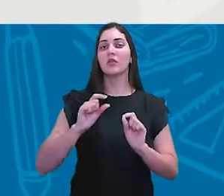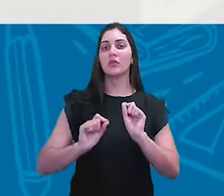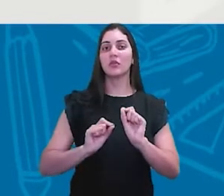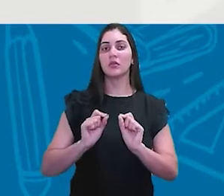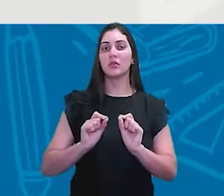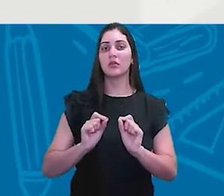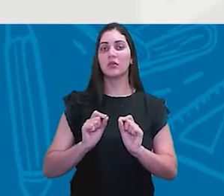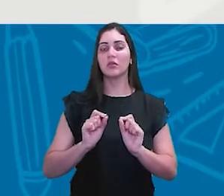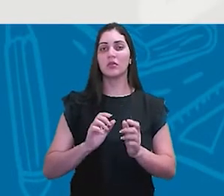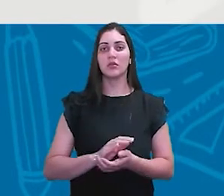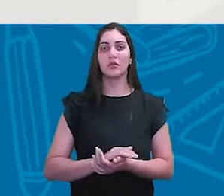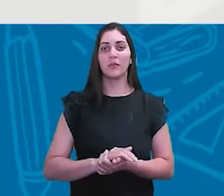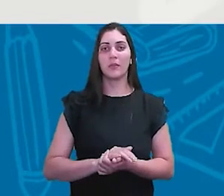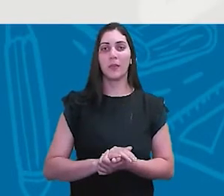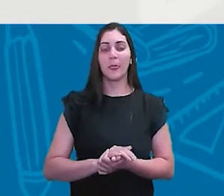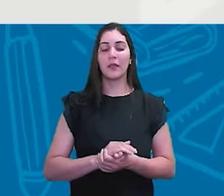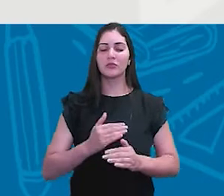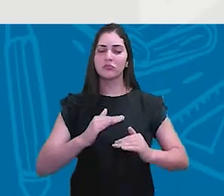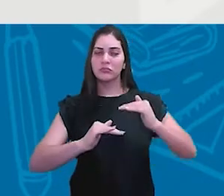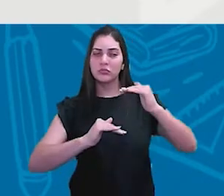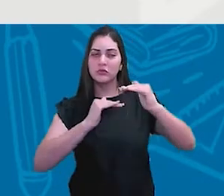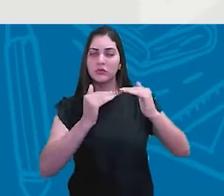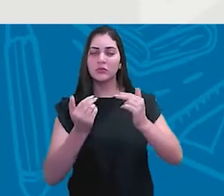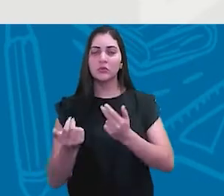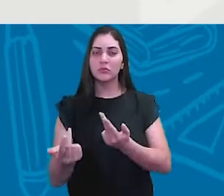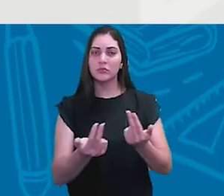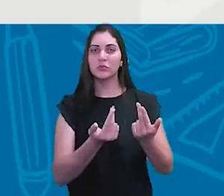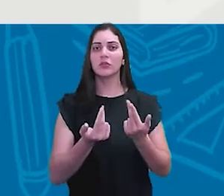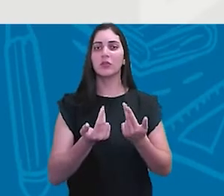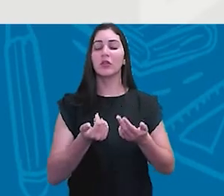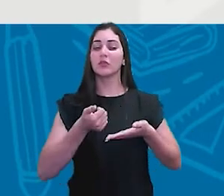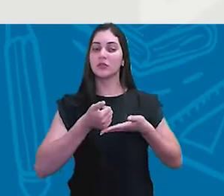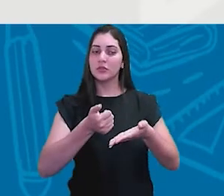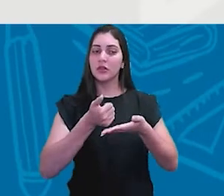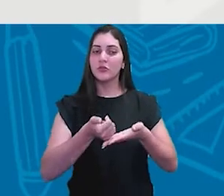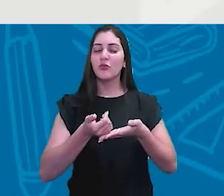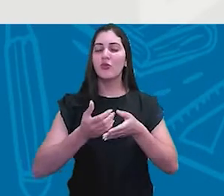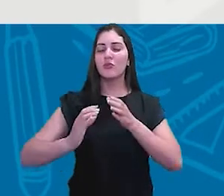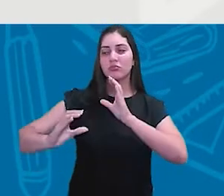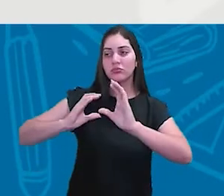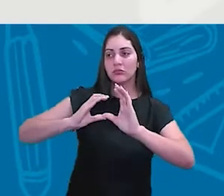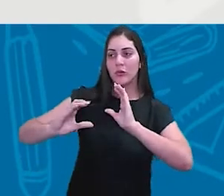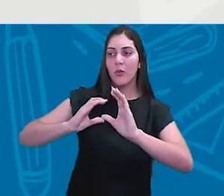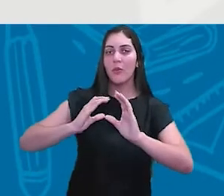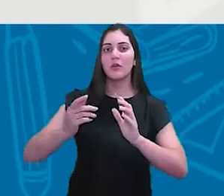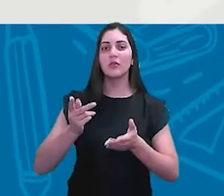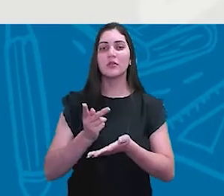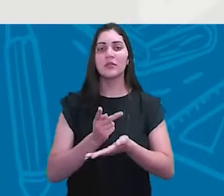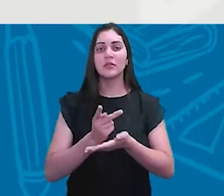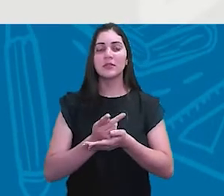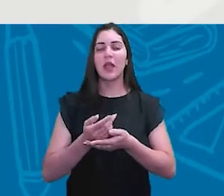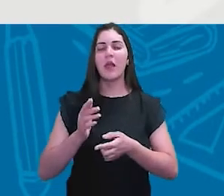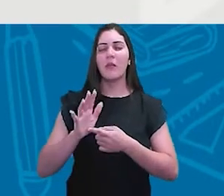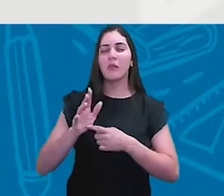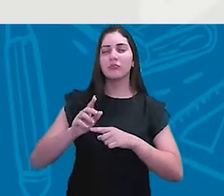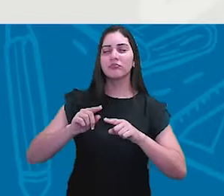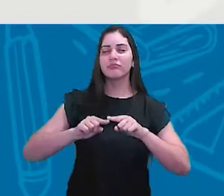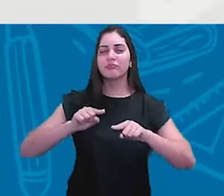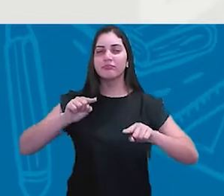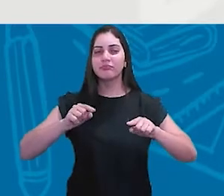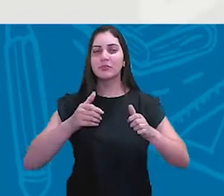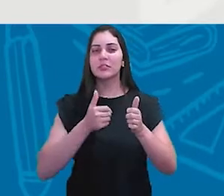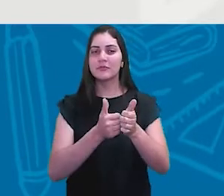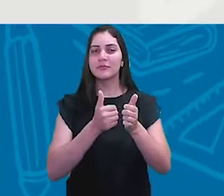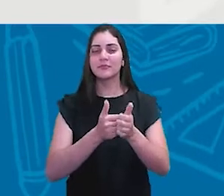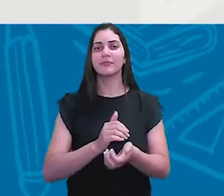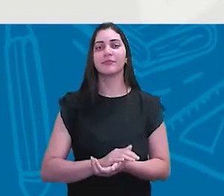um desenvolvimento por igual, né? Então eles se ajudam, eles se comunicam entre sempre estabelecendo essas diretrizes. Então